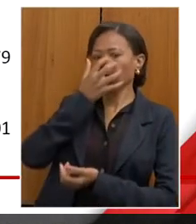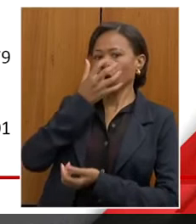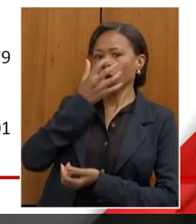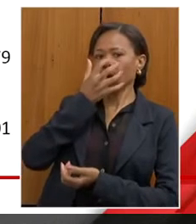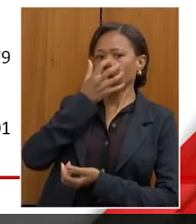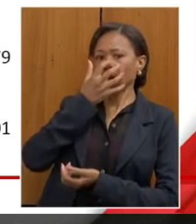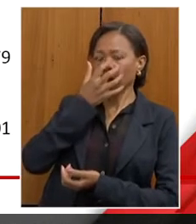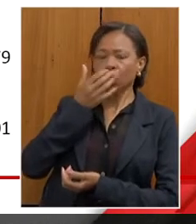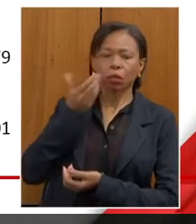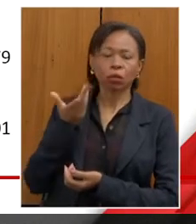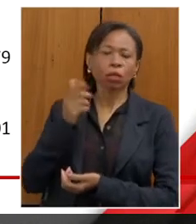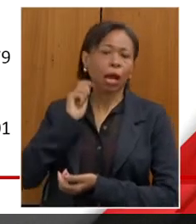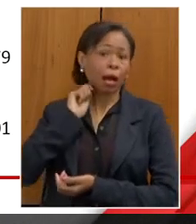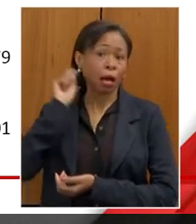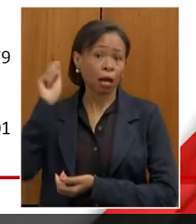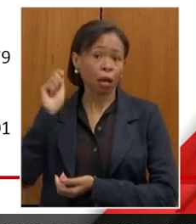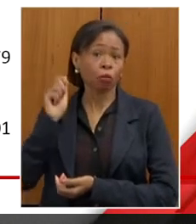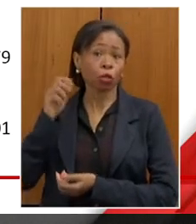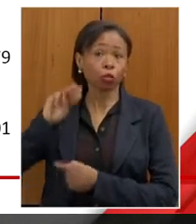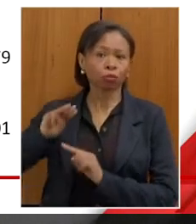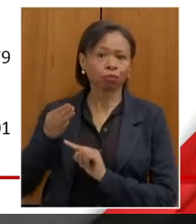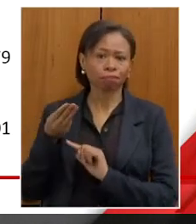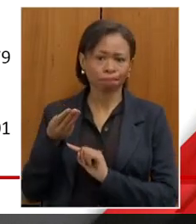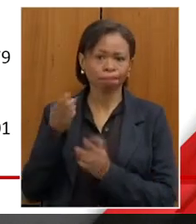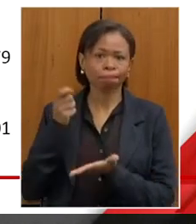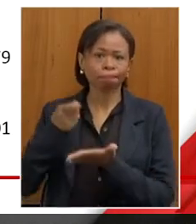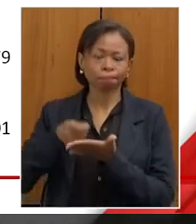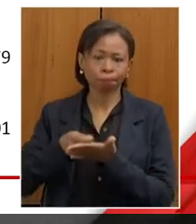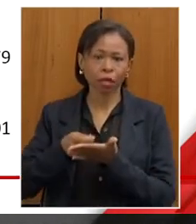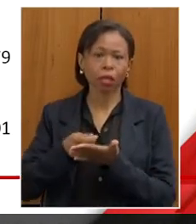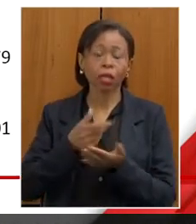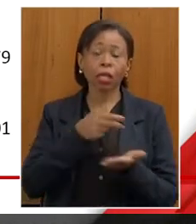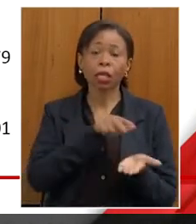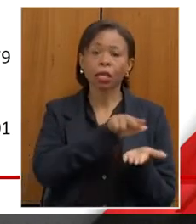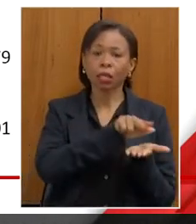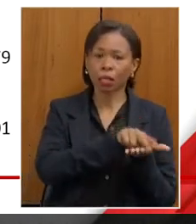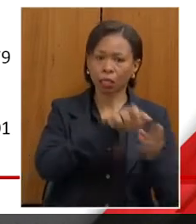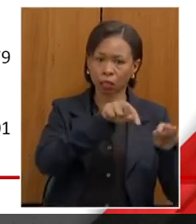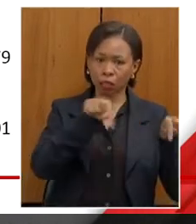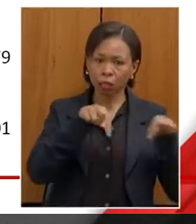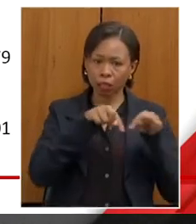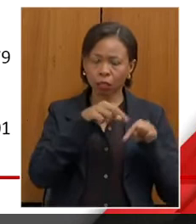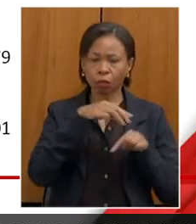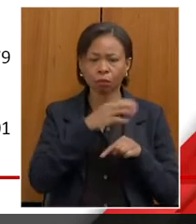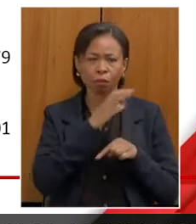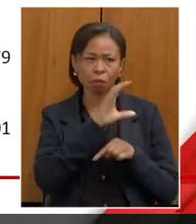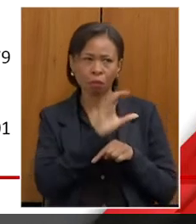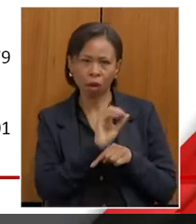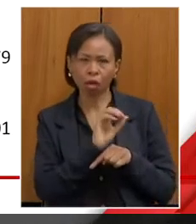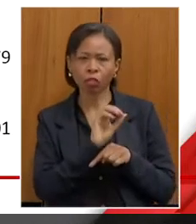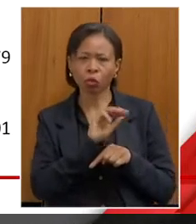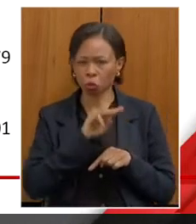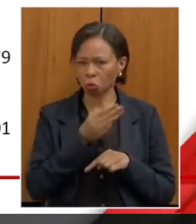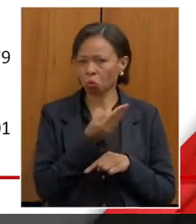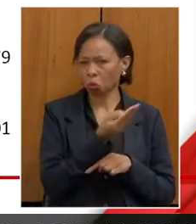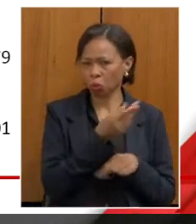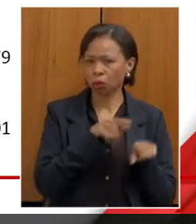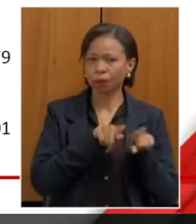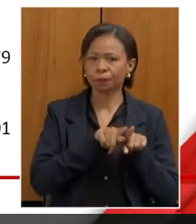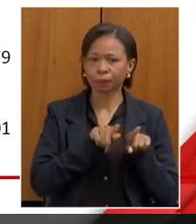milhões. E leito clínico, em março R$ 21 milhões e abriu R$ 31 milhões. o leito de enfermaria. Então,